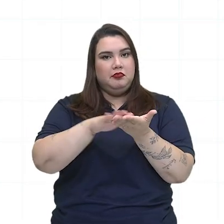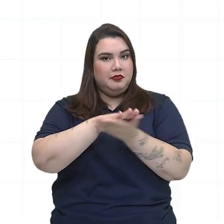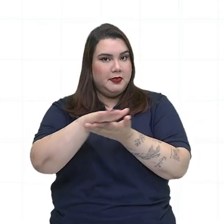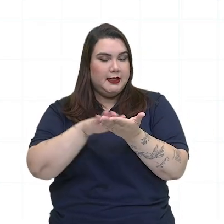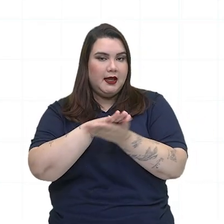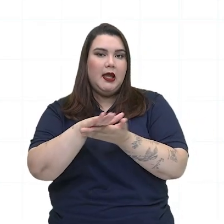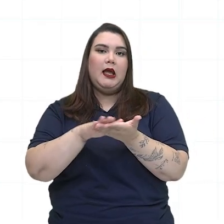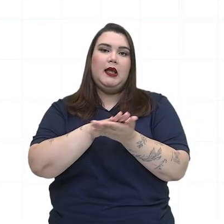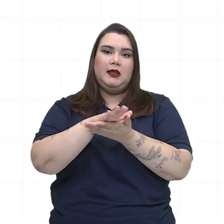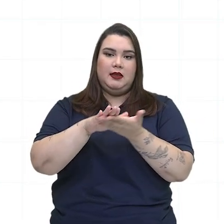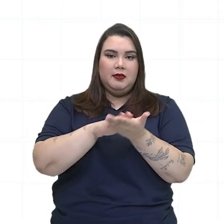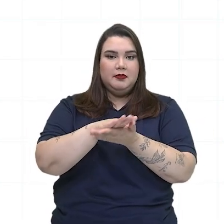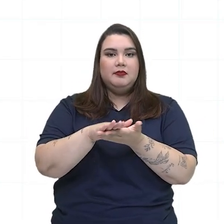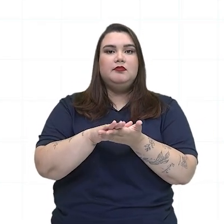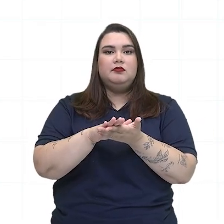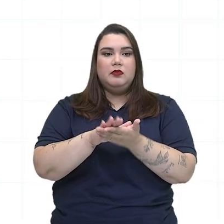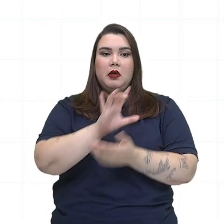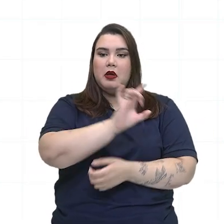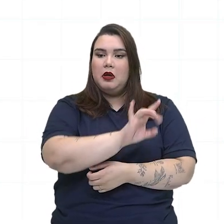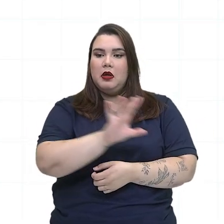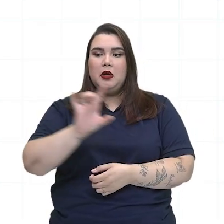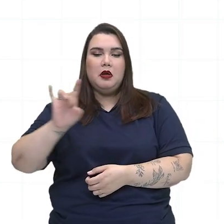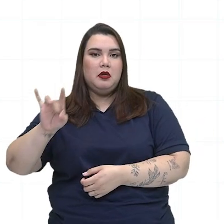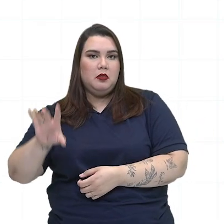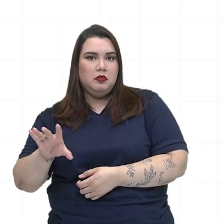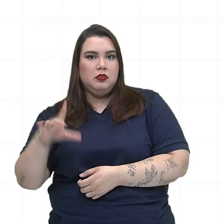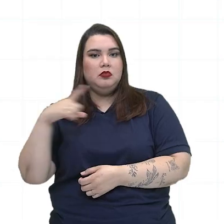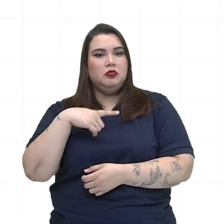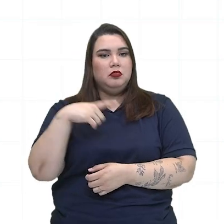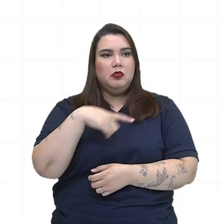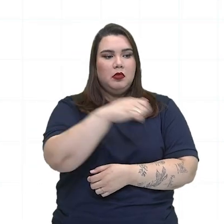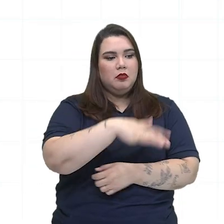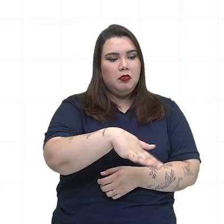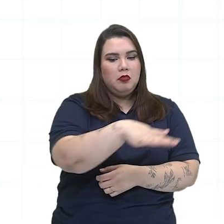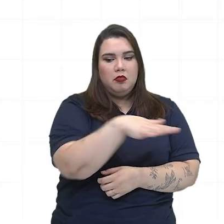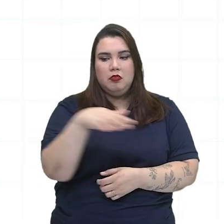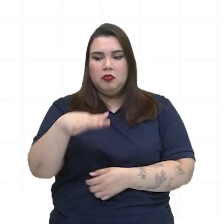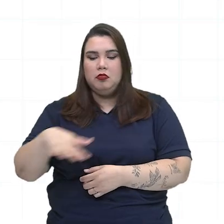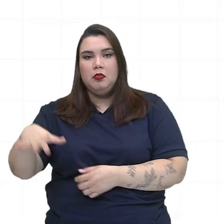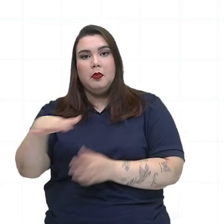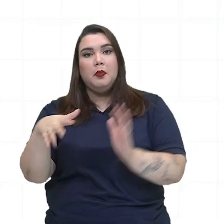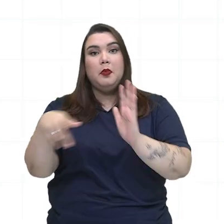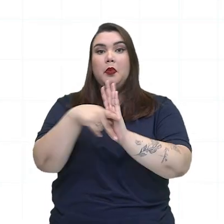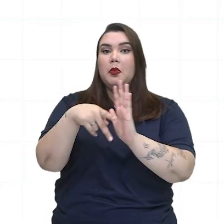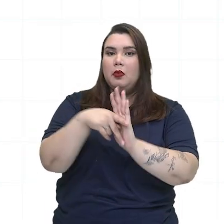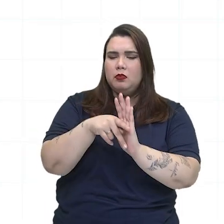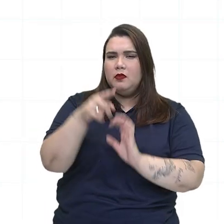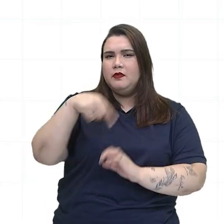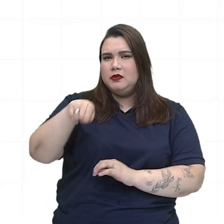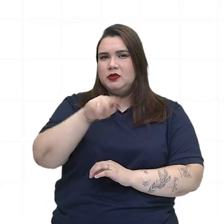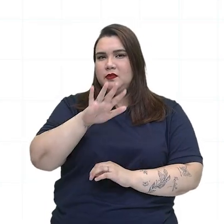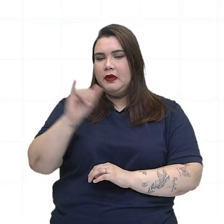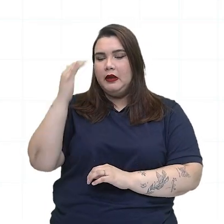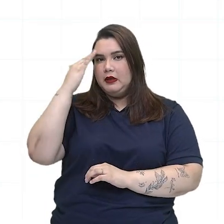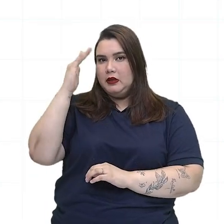cada um ali no seu espaço de jogo. Vocês vão já entender como isso acontece, tá